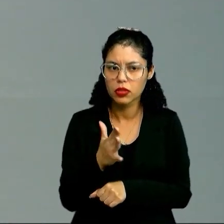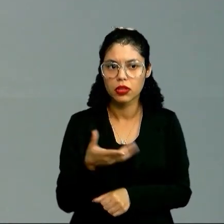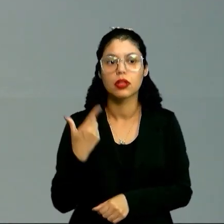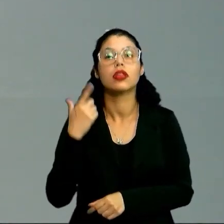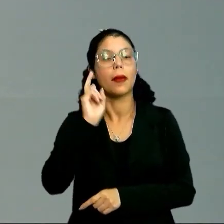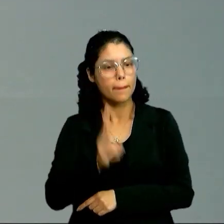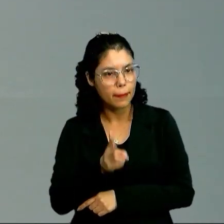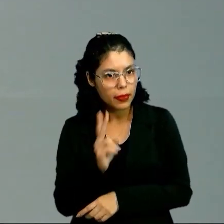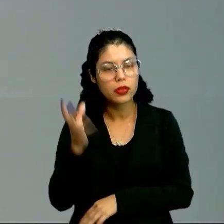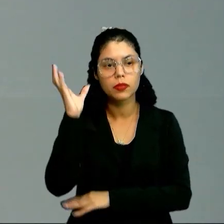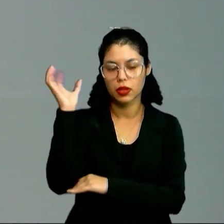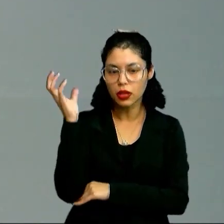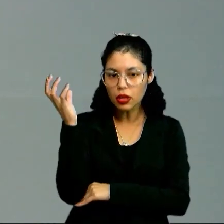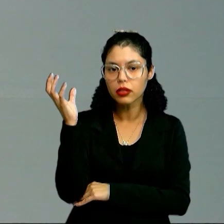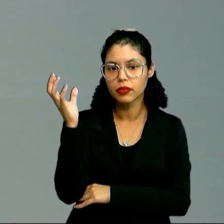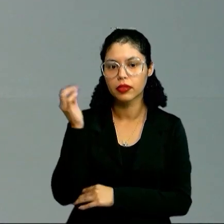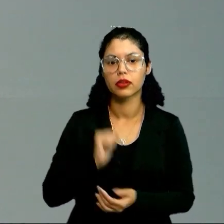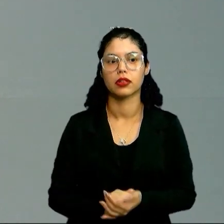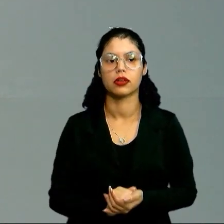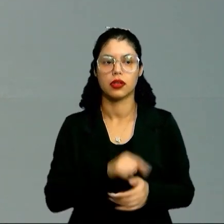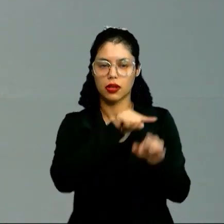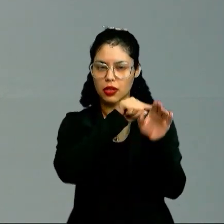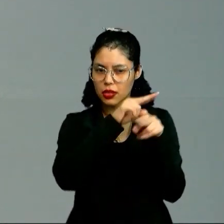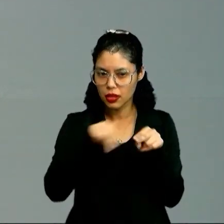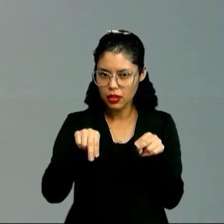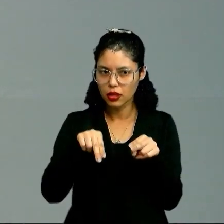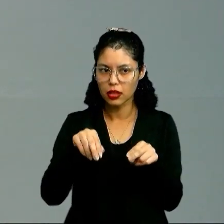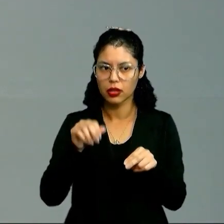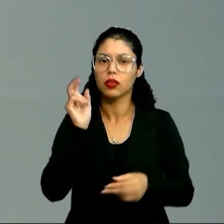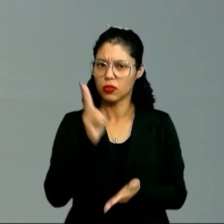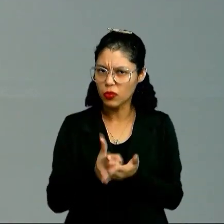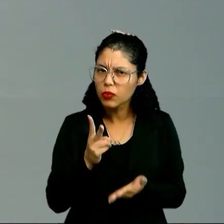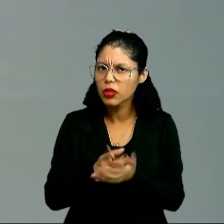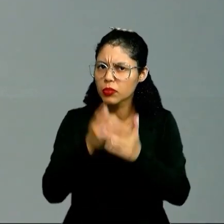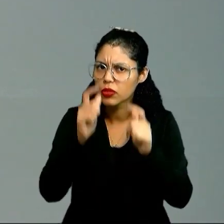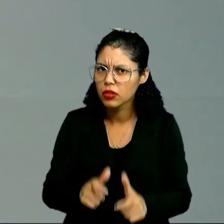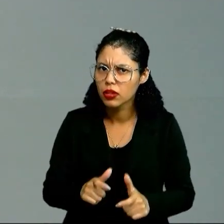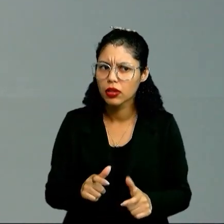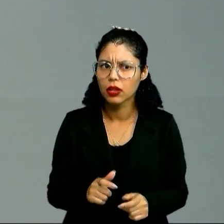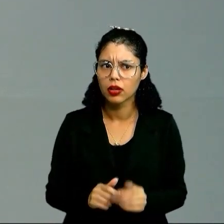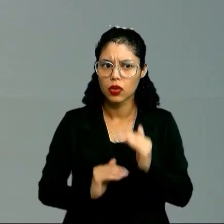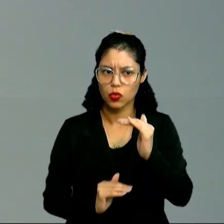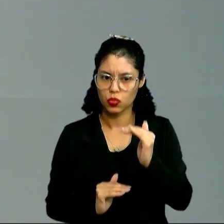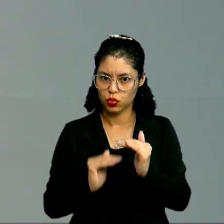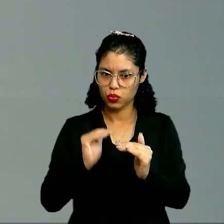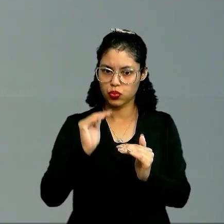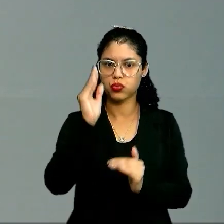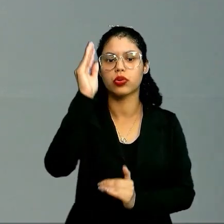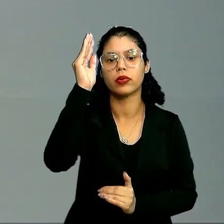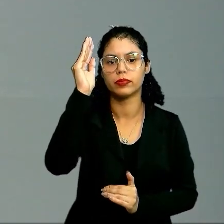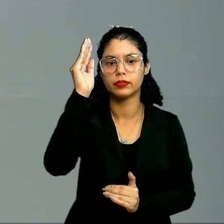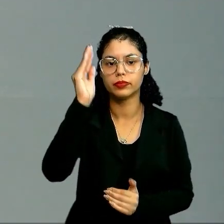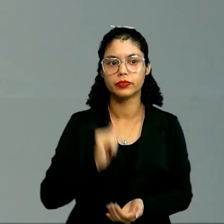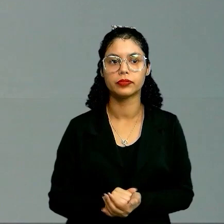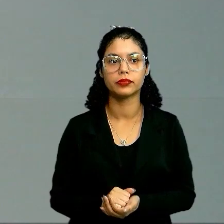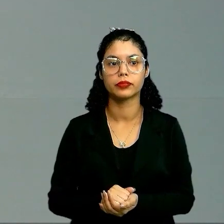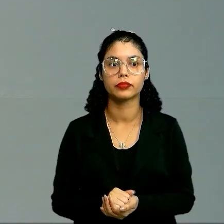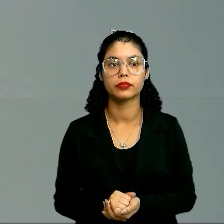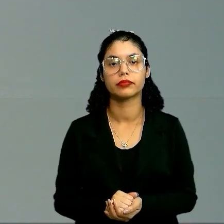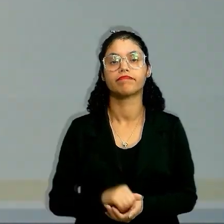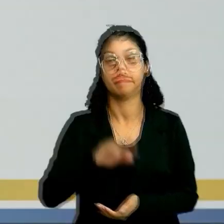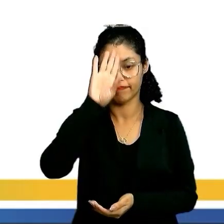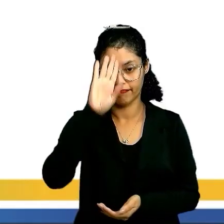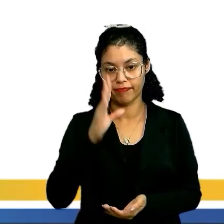nessa mesma árvore, essa marcação vai ficar no mesmo lugar ou ela vai crescer? Pessoal, por